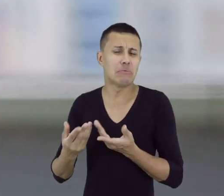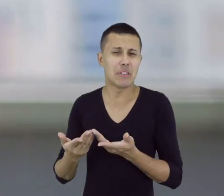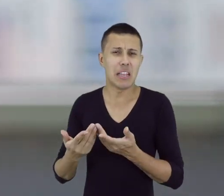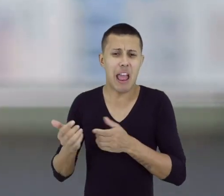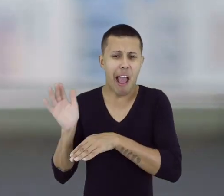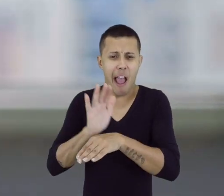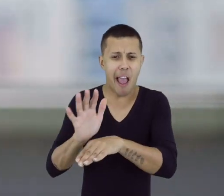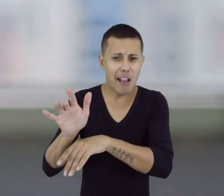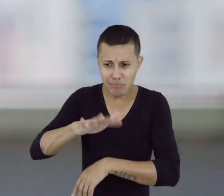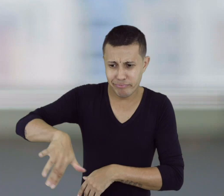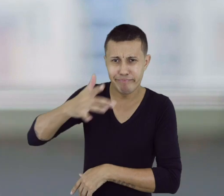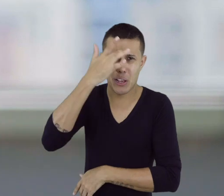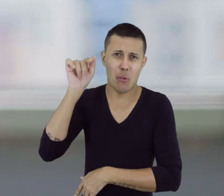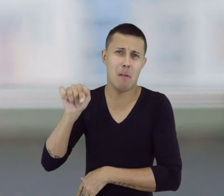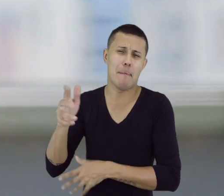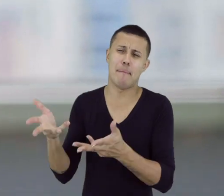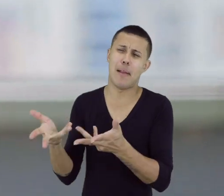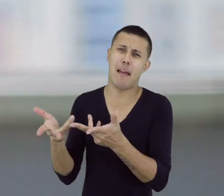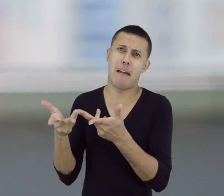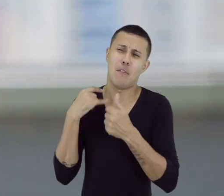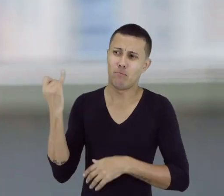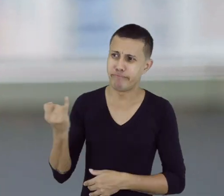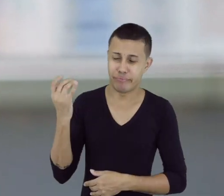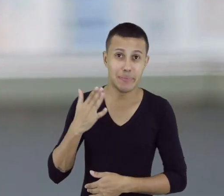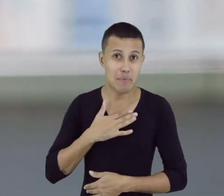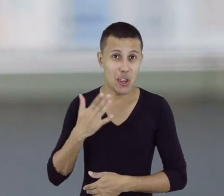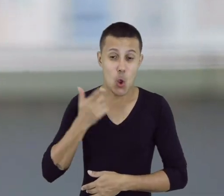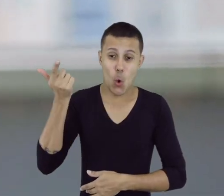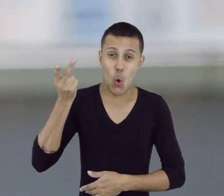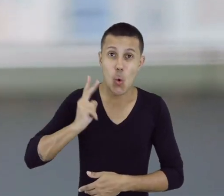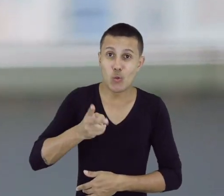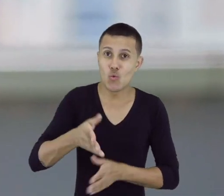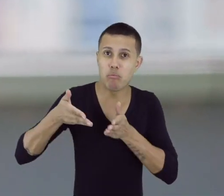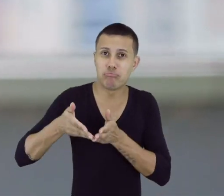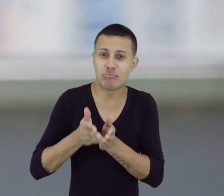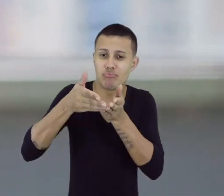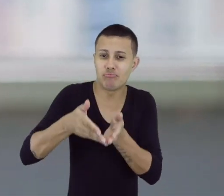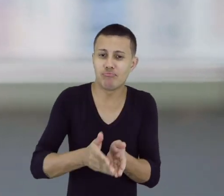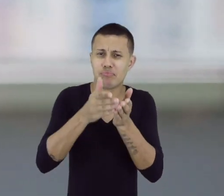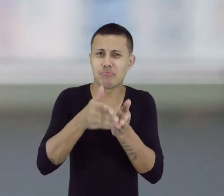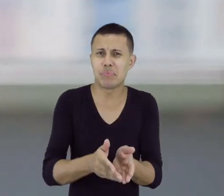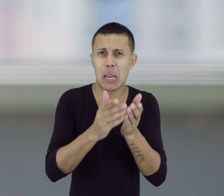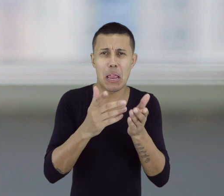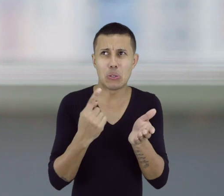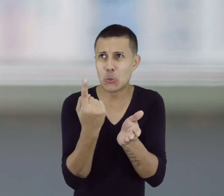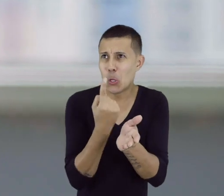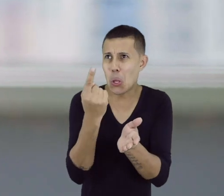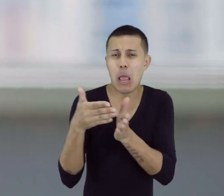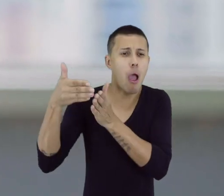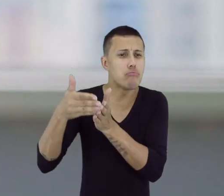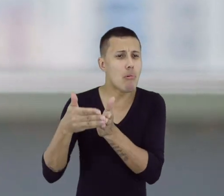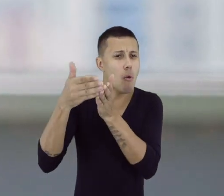e as ajudas dessas pessoas foram muito fundamentais para eu conseguir fazer a viagem. Entendi que, por mais que eu estivesse em solitário